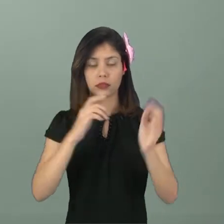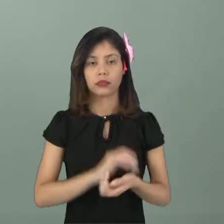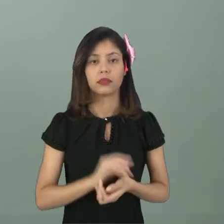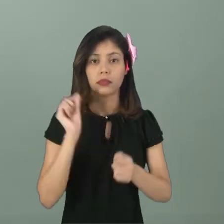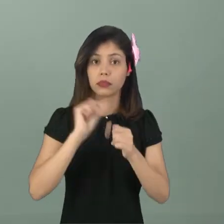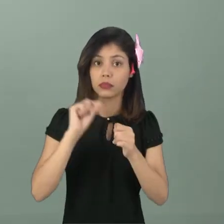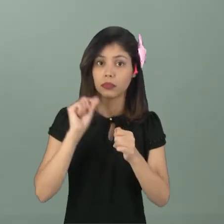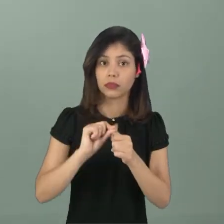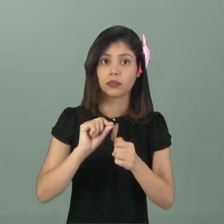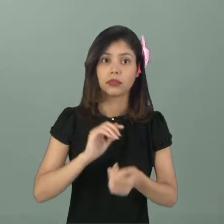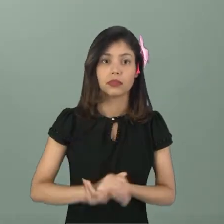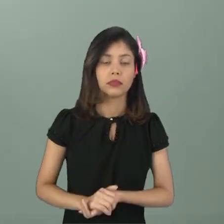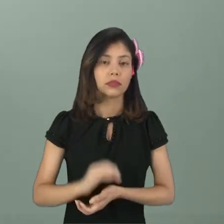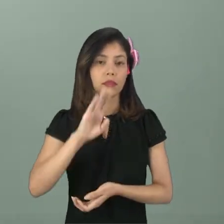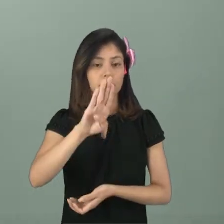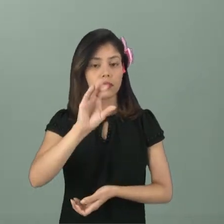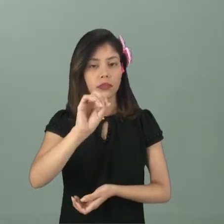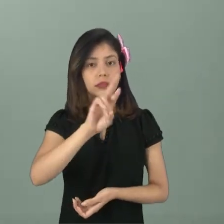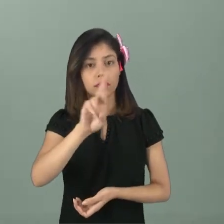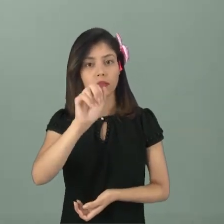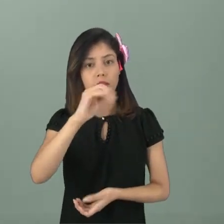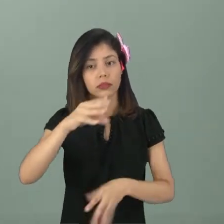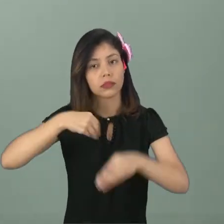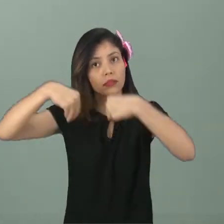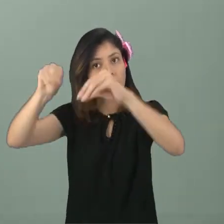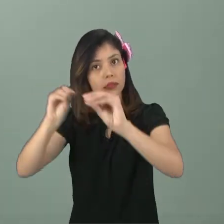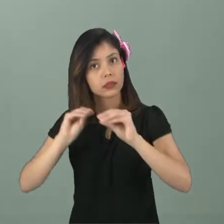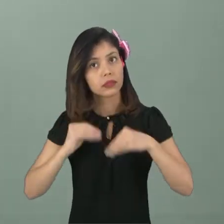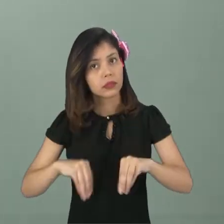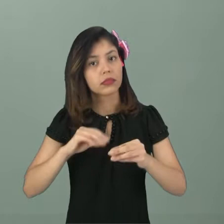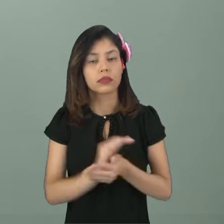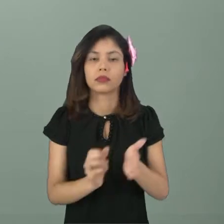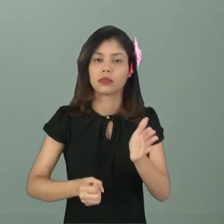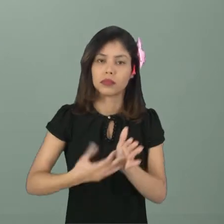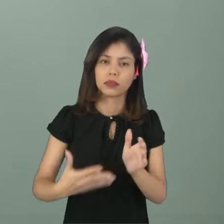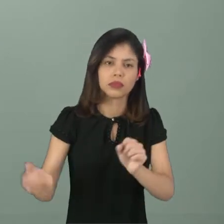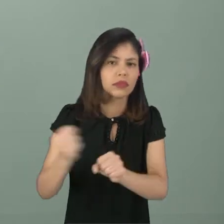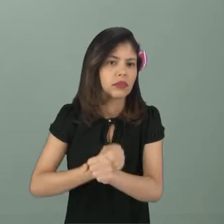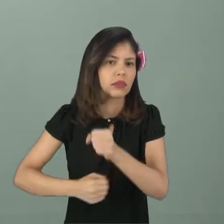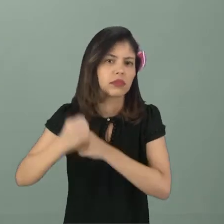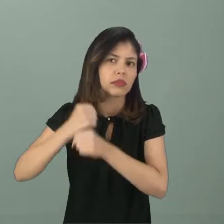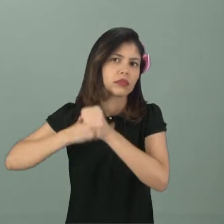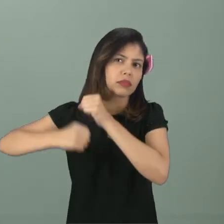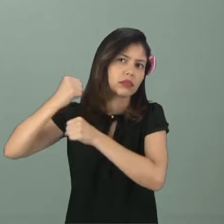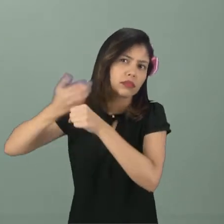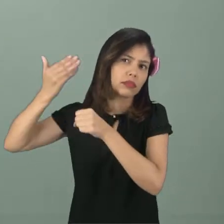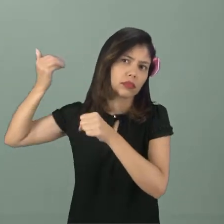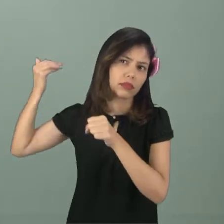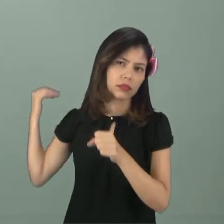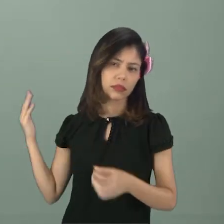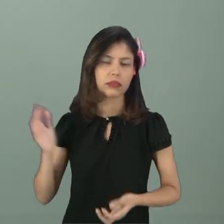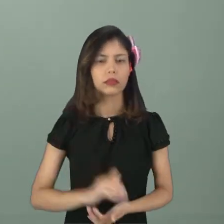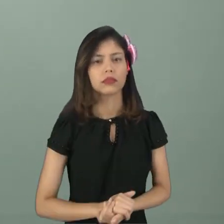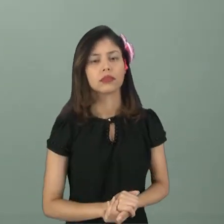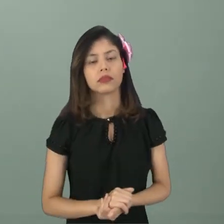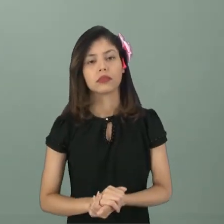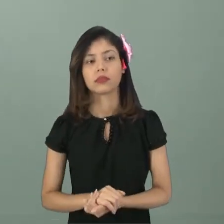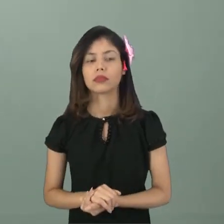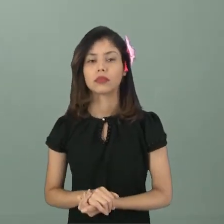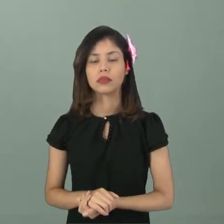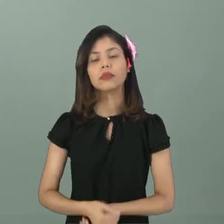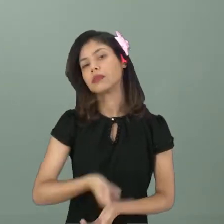as borrachas e exportadas há muitos anos atrás. Através do